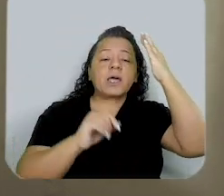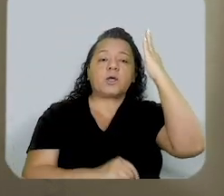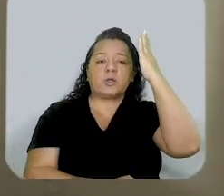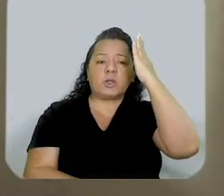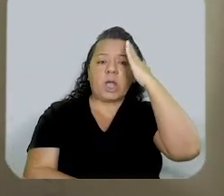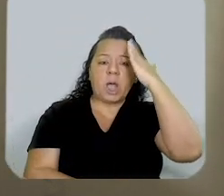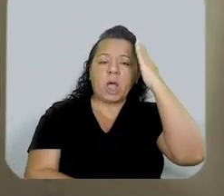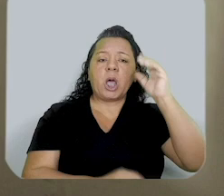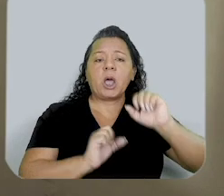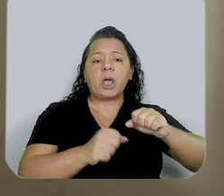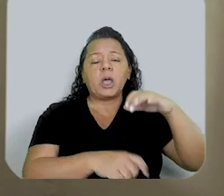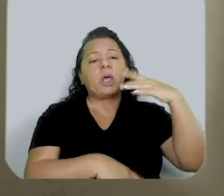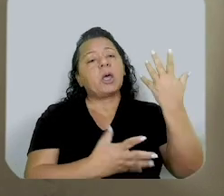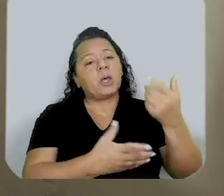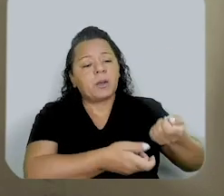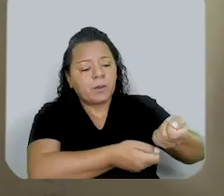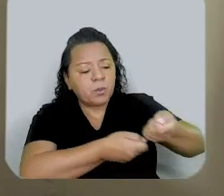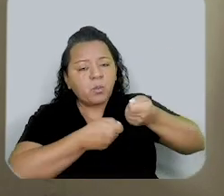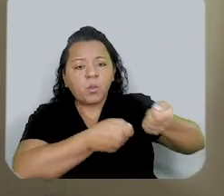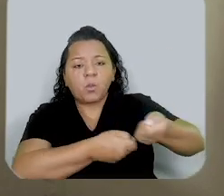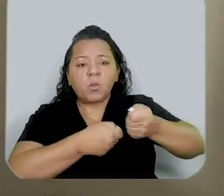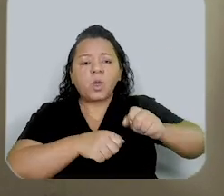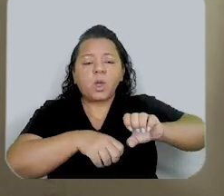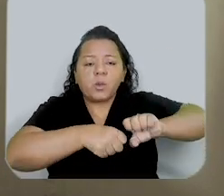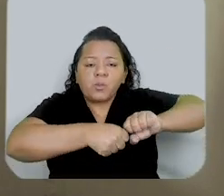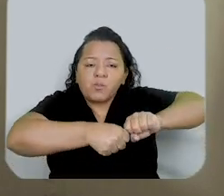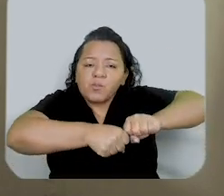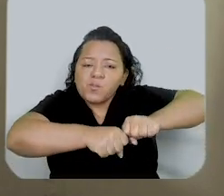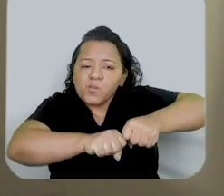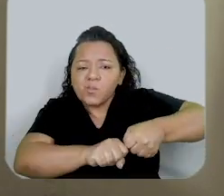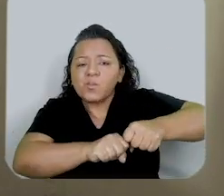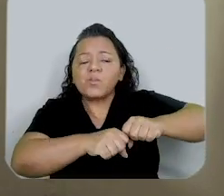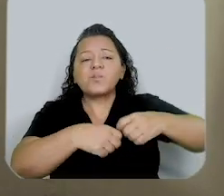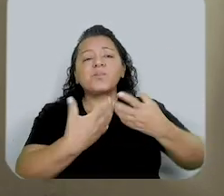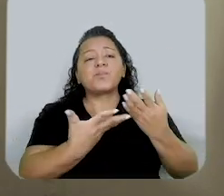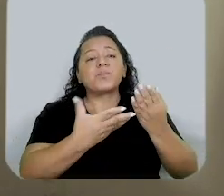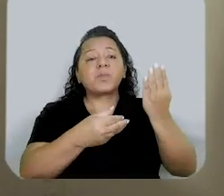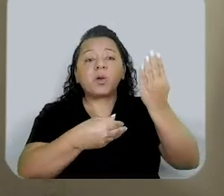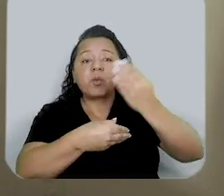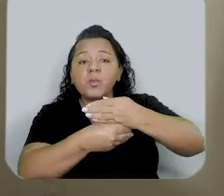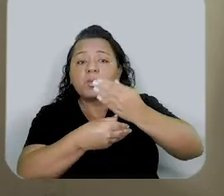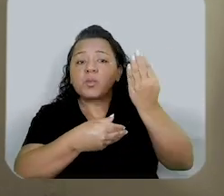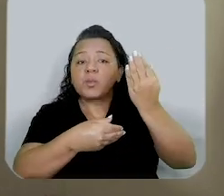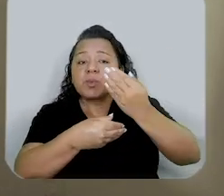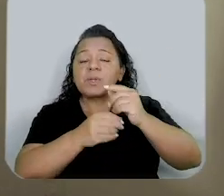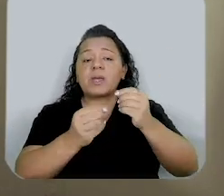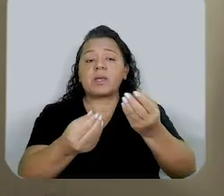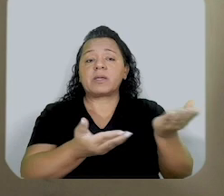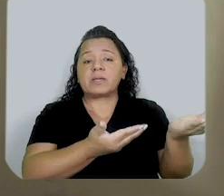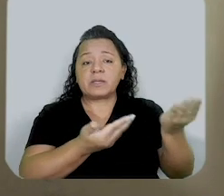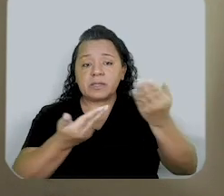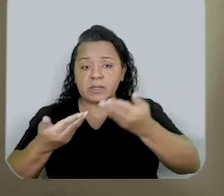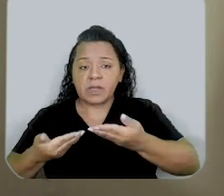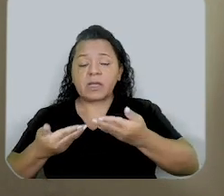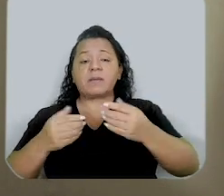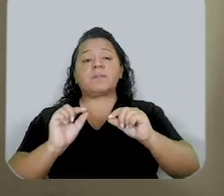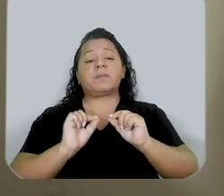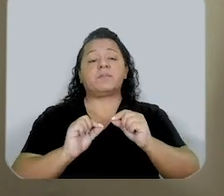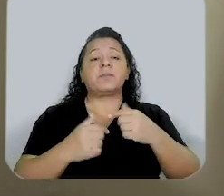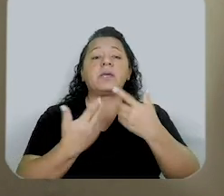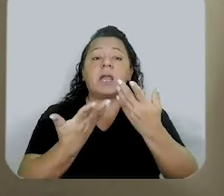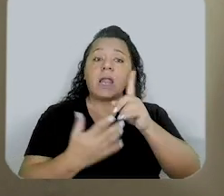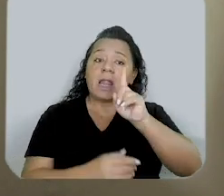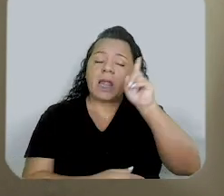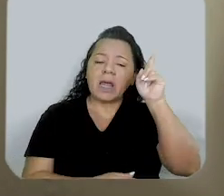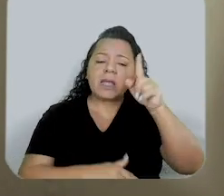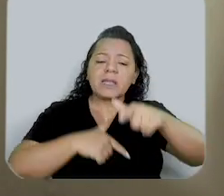O táxi que traz para mim de lá. Então assim, esse trabalho todo me inspira muito. Quando eu abro uma garrafa